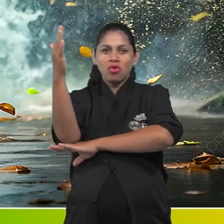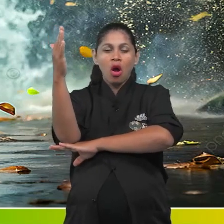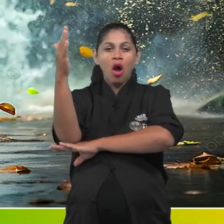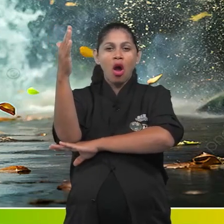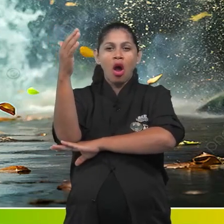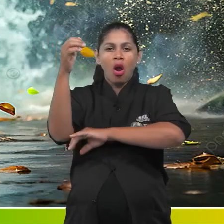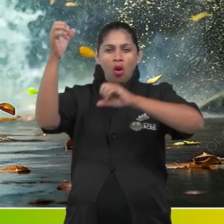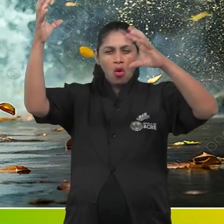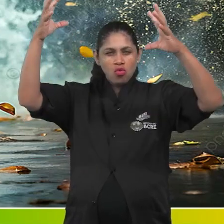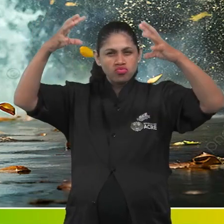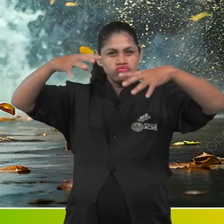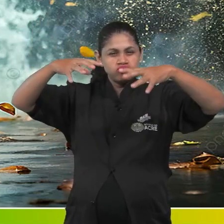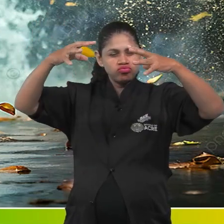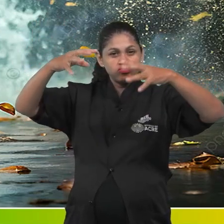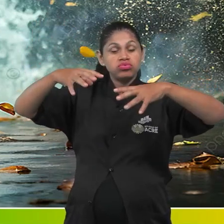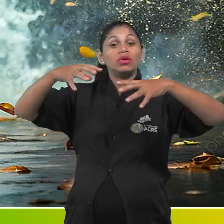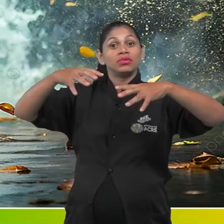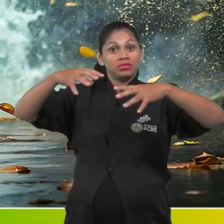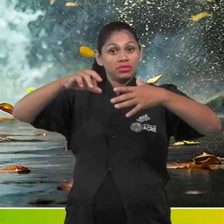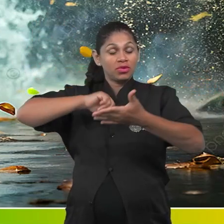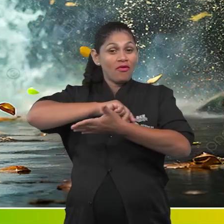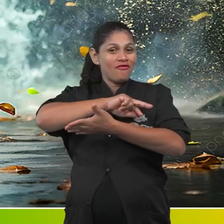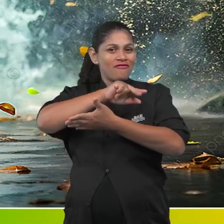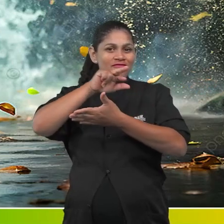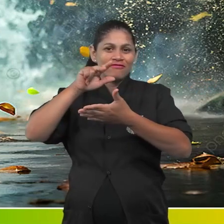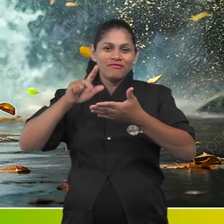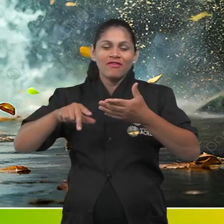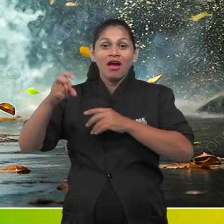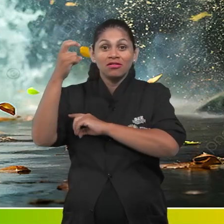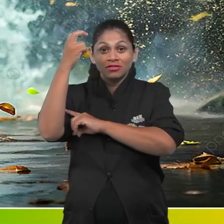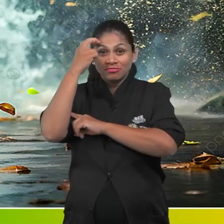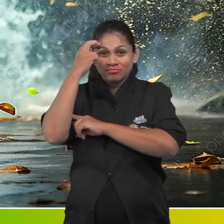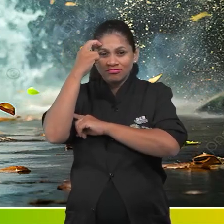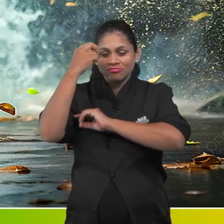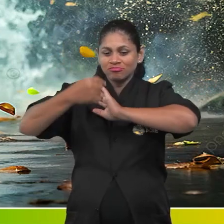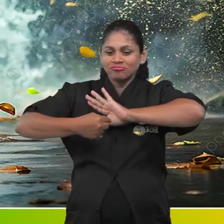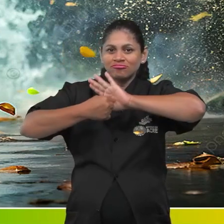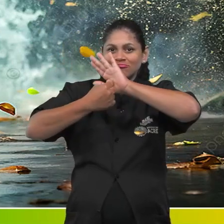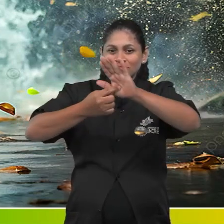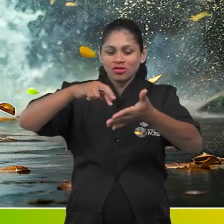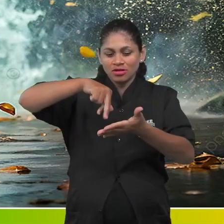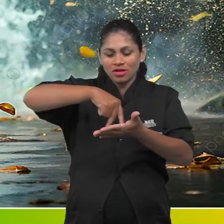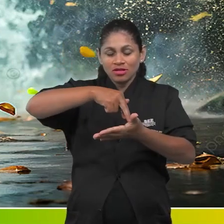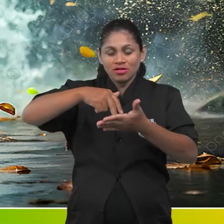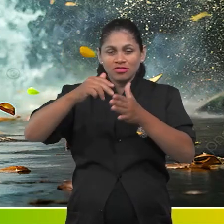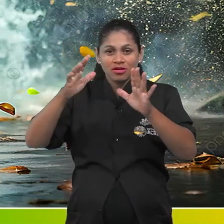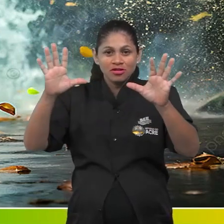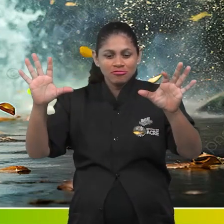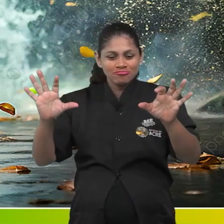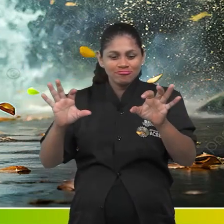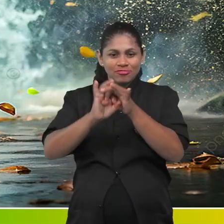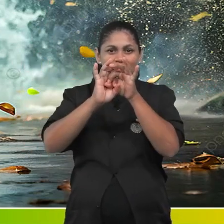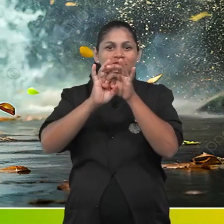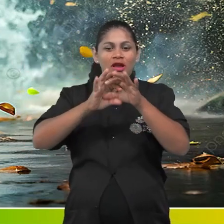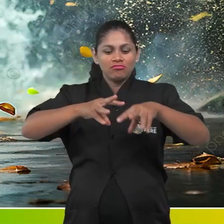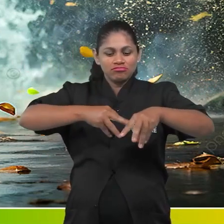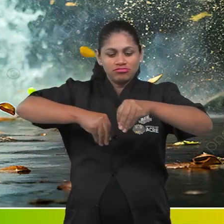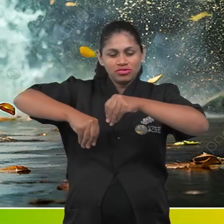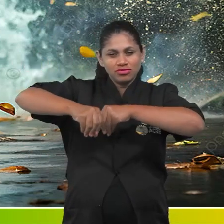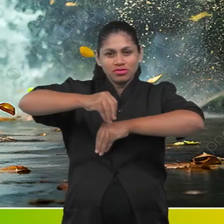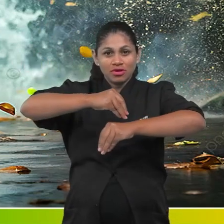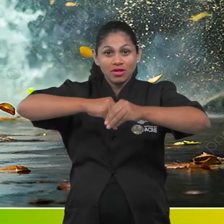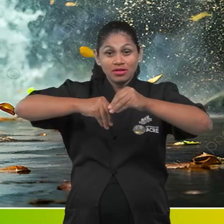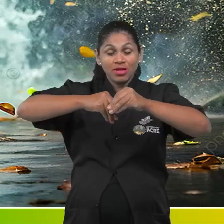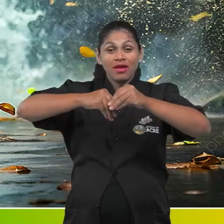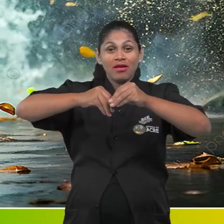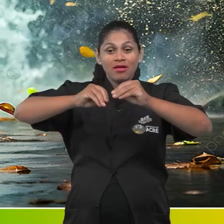Muitas culturas usam a dança como forma de se conectar com a terra e celebrar o meio ambiente. Inclusive,